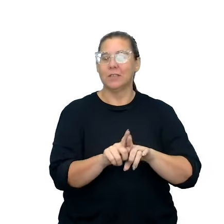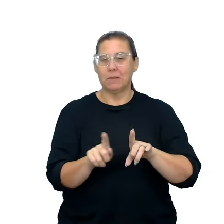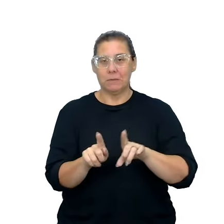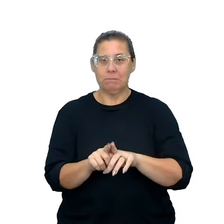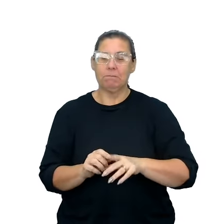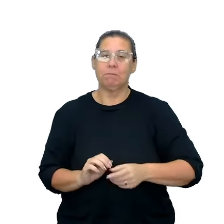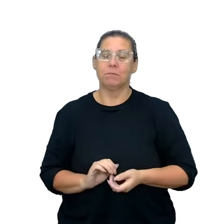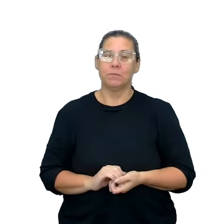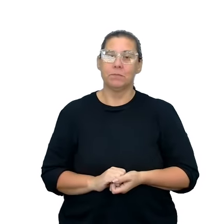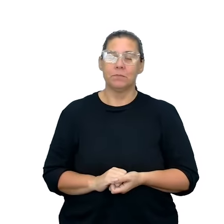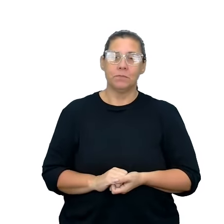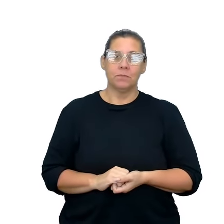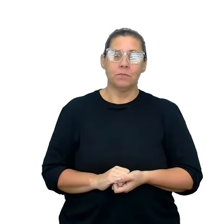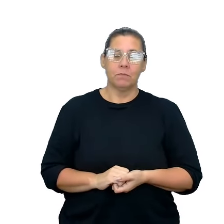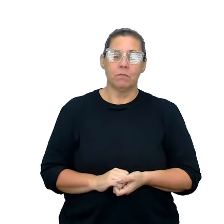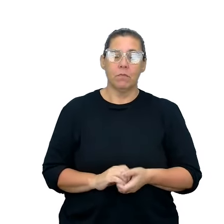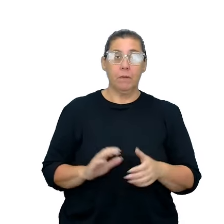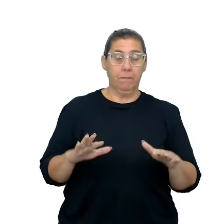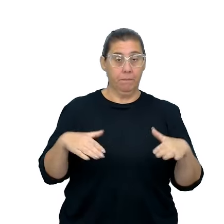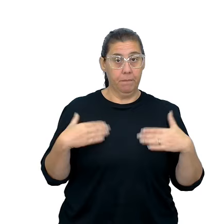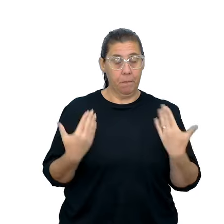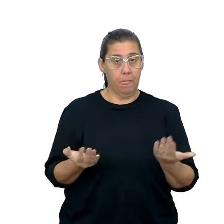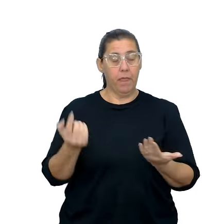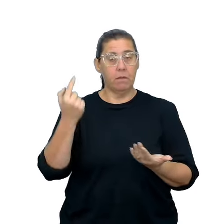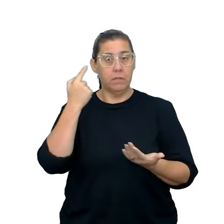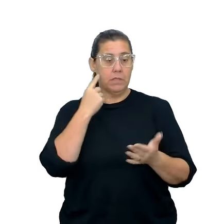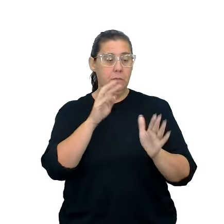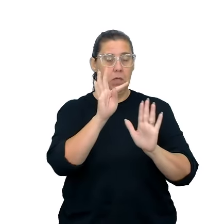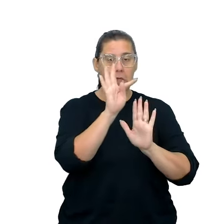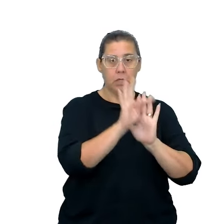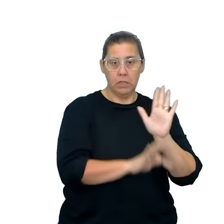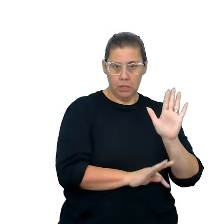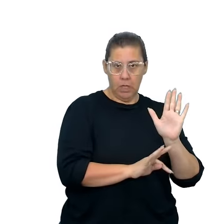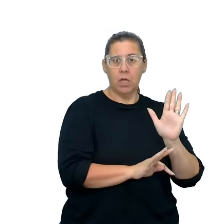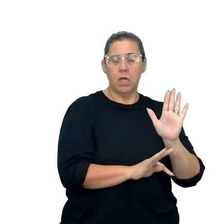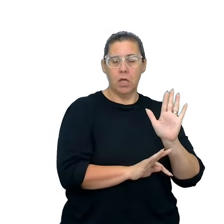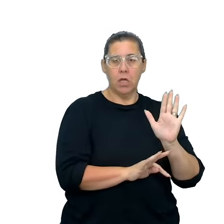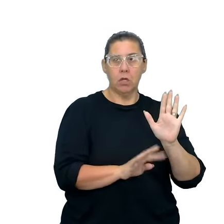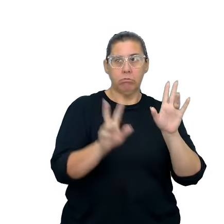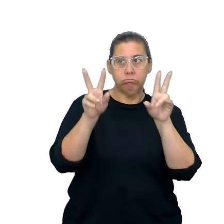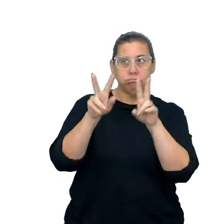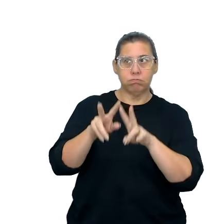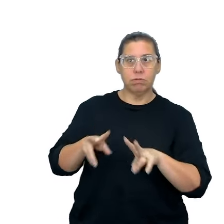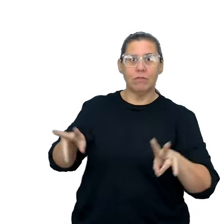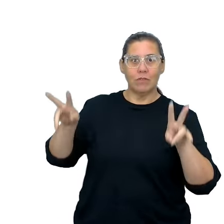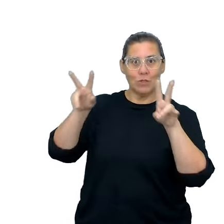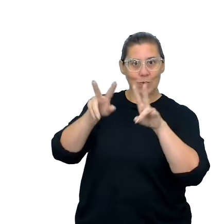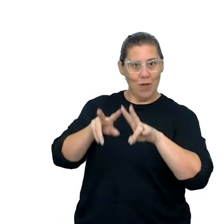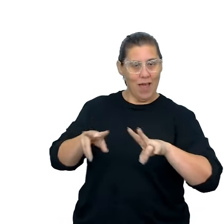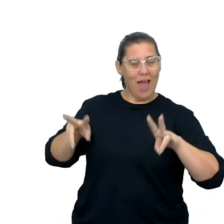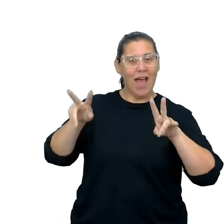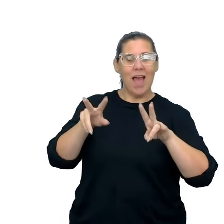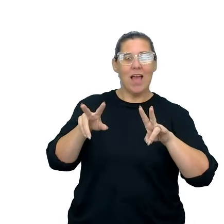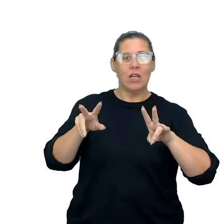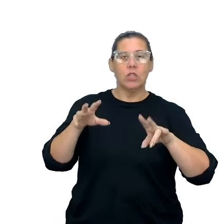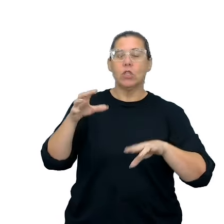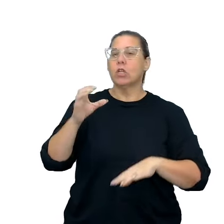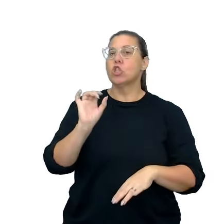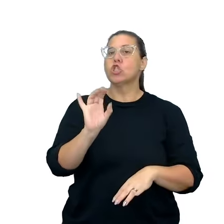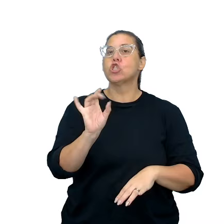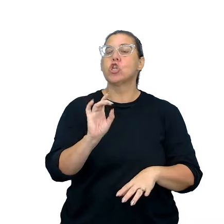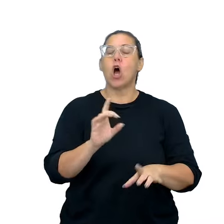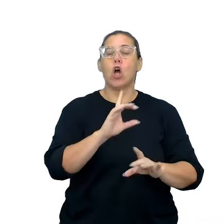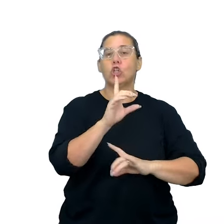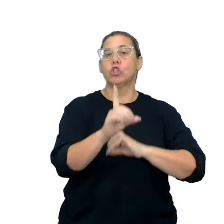trabalhar. Quando nós pensamos em textos multissemióticos, vão além dos limites dos meios digitais, extrapolam